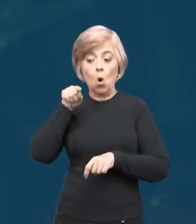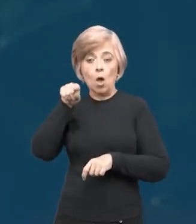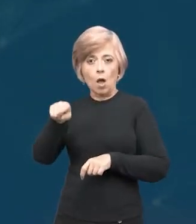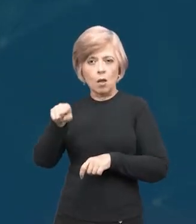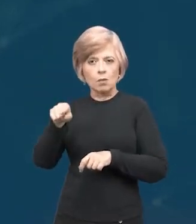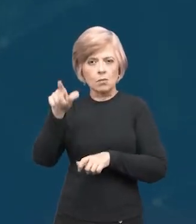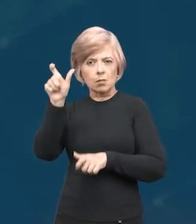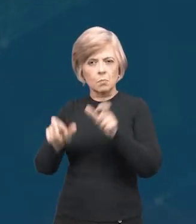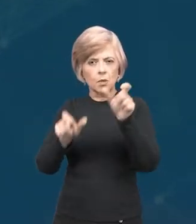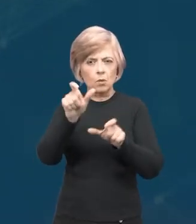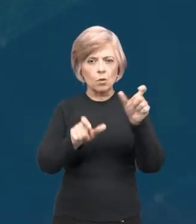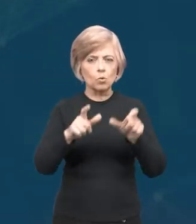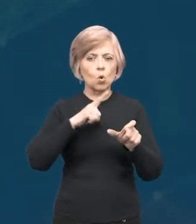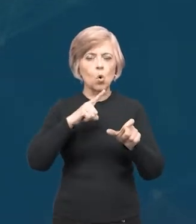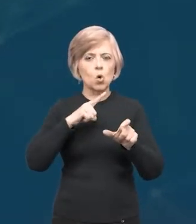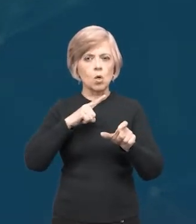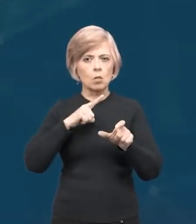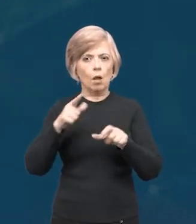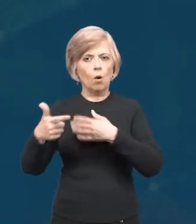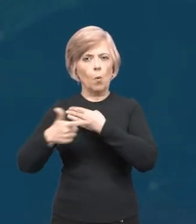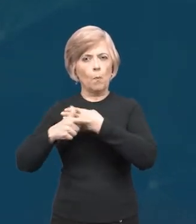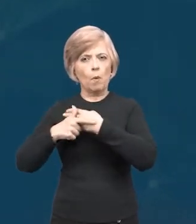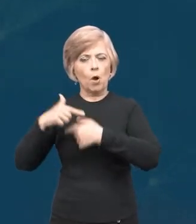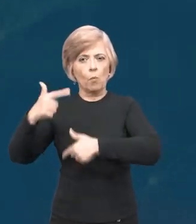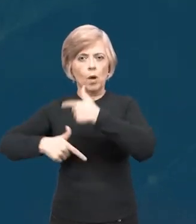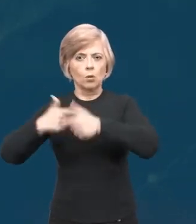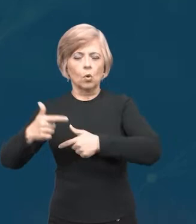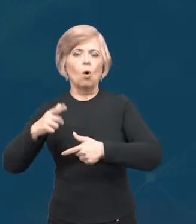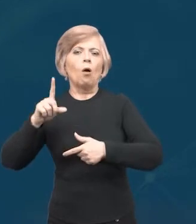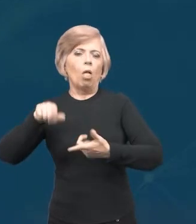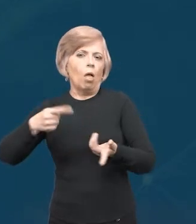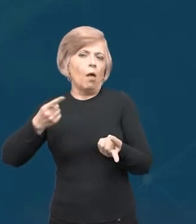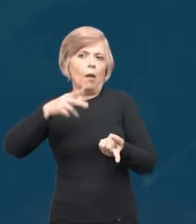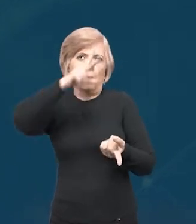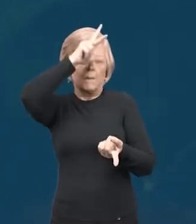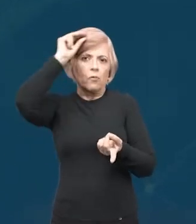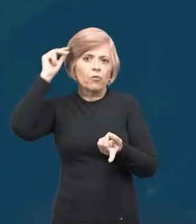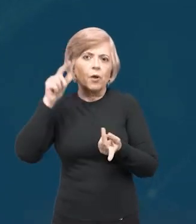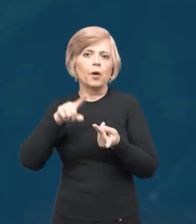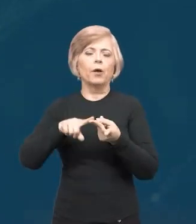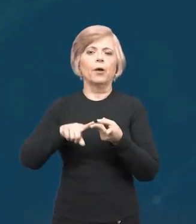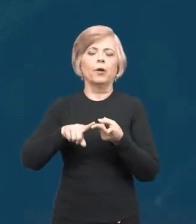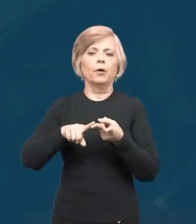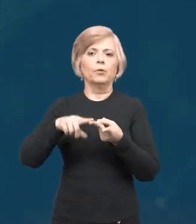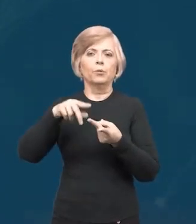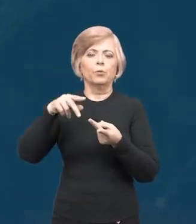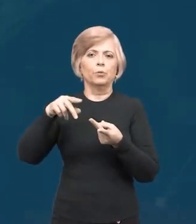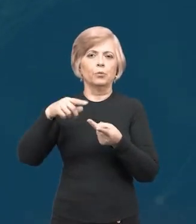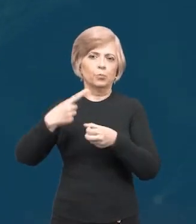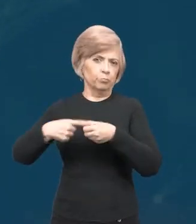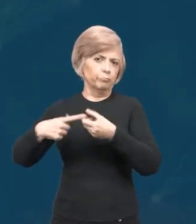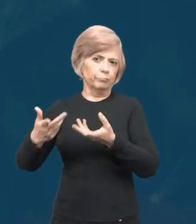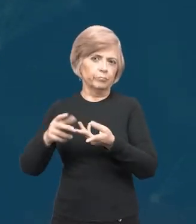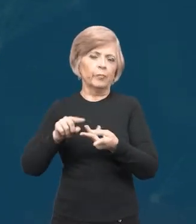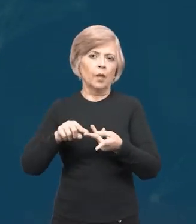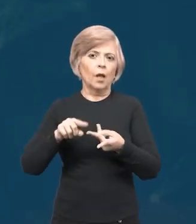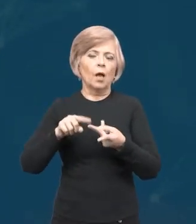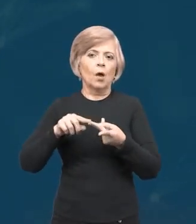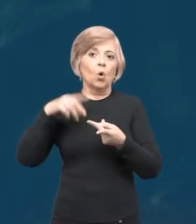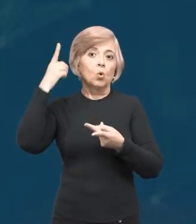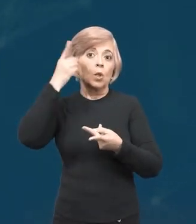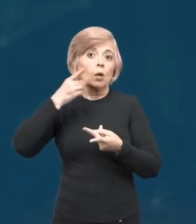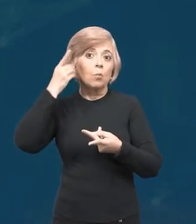foro na atribuição originária do Procurador-Geral são o prefeito, os prefeitos, né, dos municípios, os